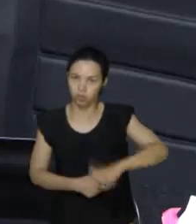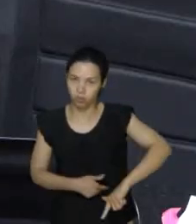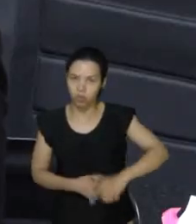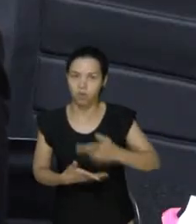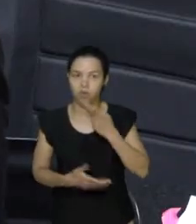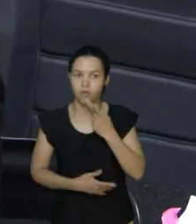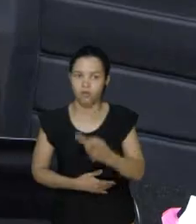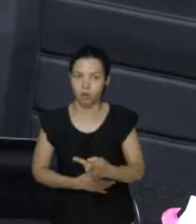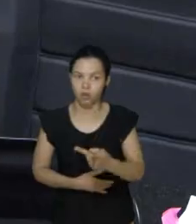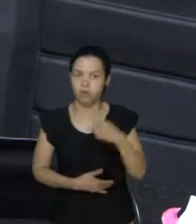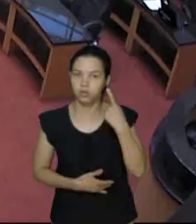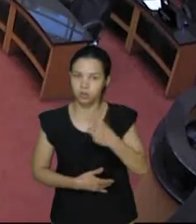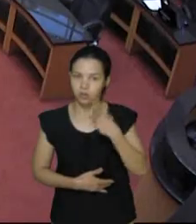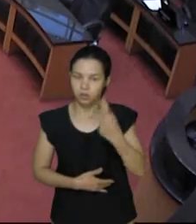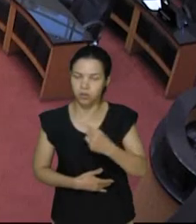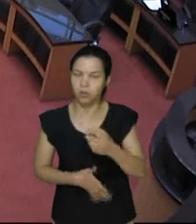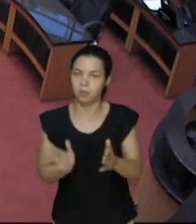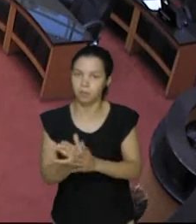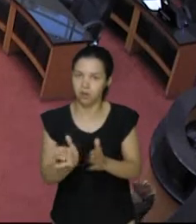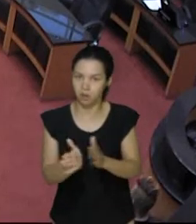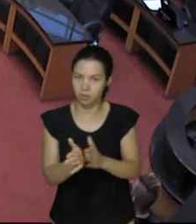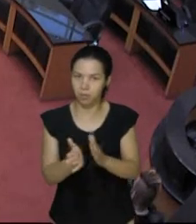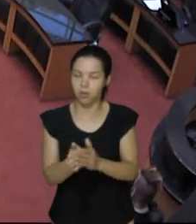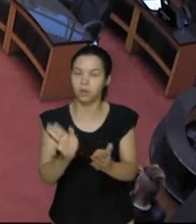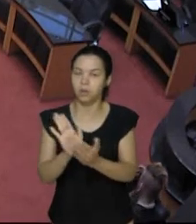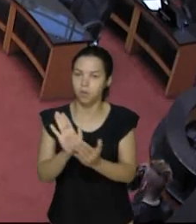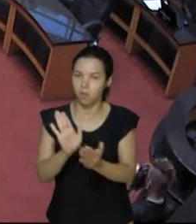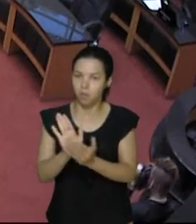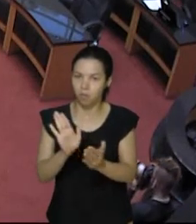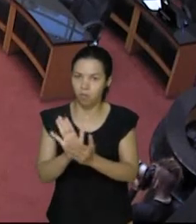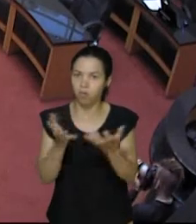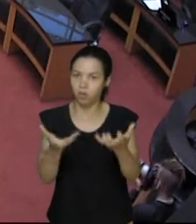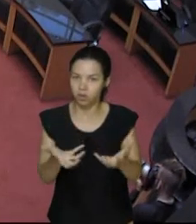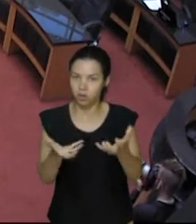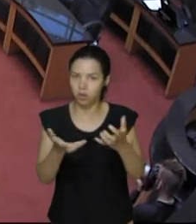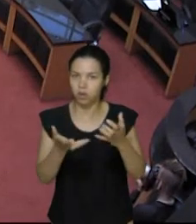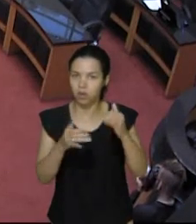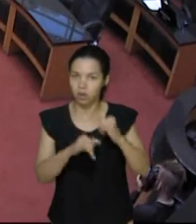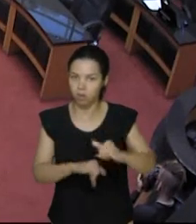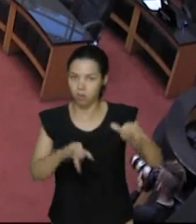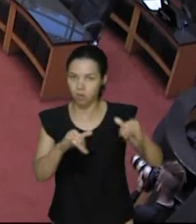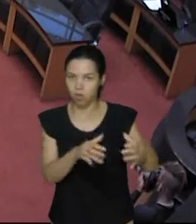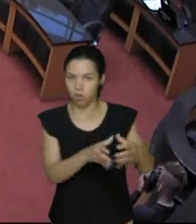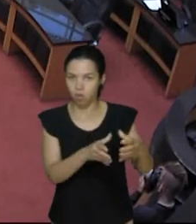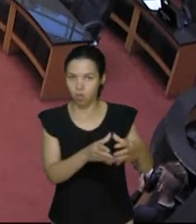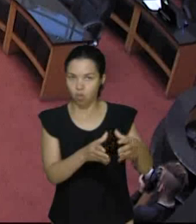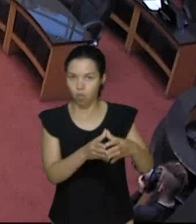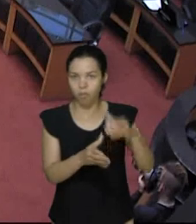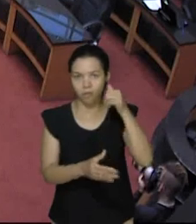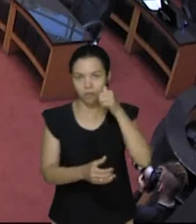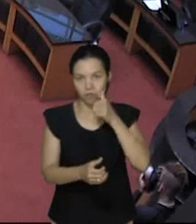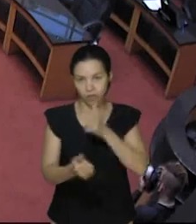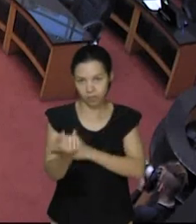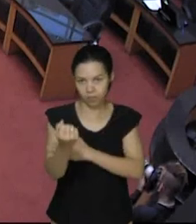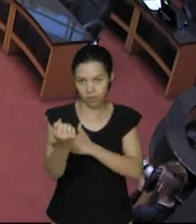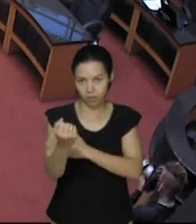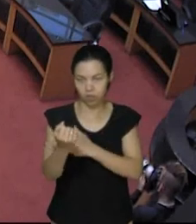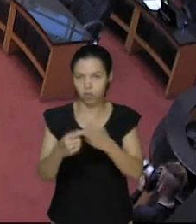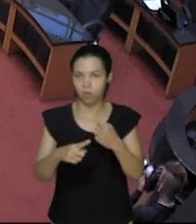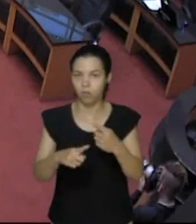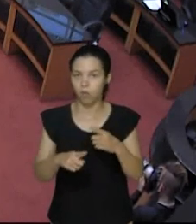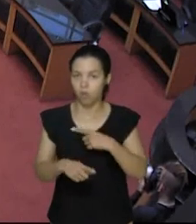deputado, parabéns pela proposta. Como eu disse, eu gostaria de uma manifestação da bancada feminina, que hoje nós tivemos contabilizado até agora